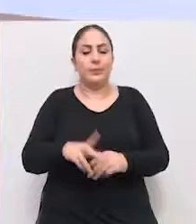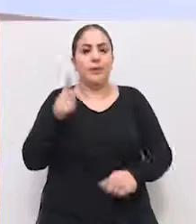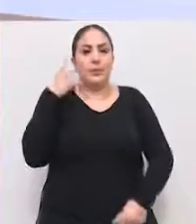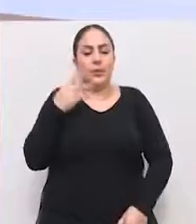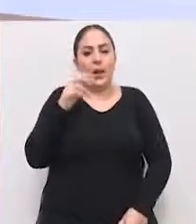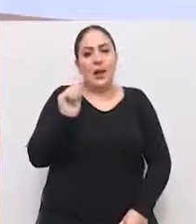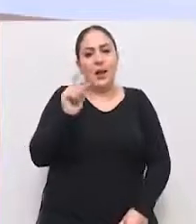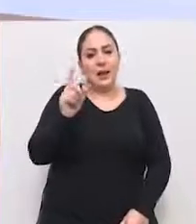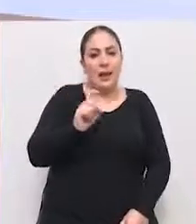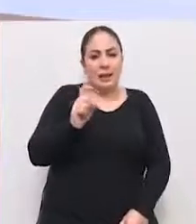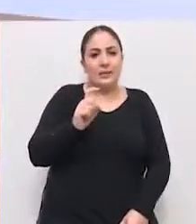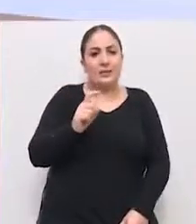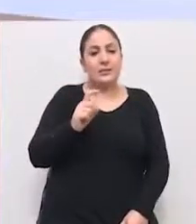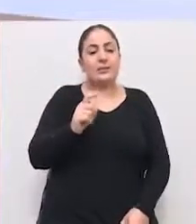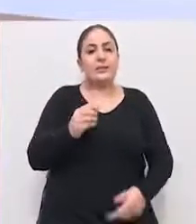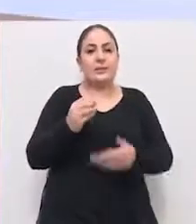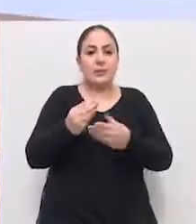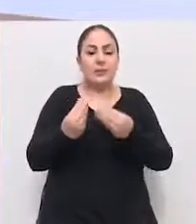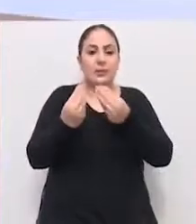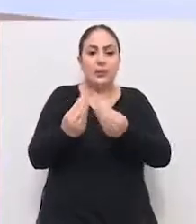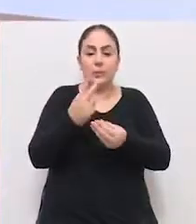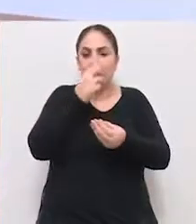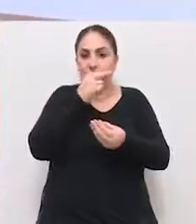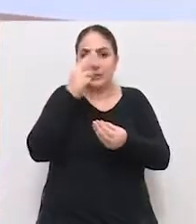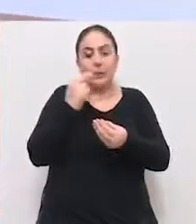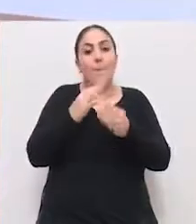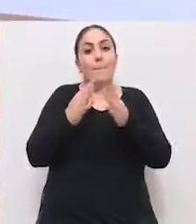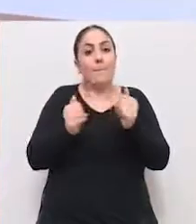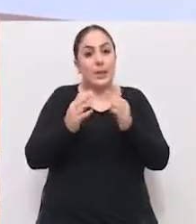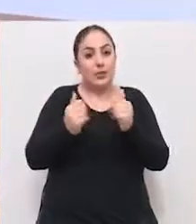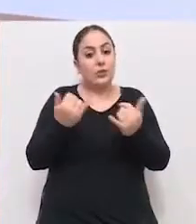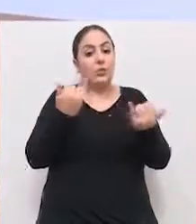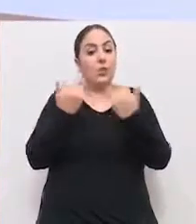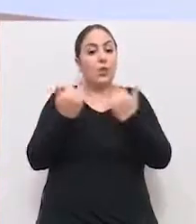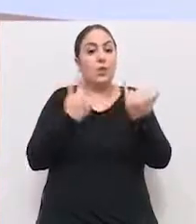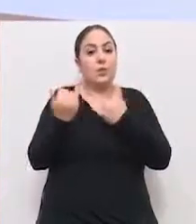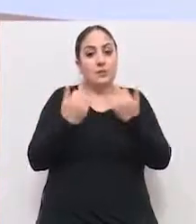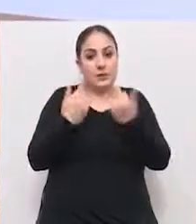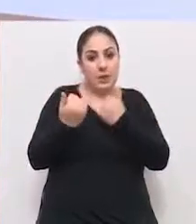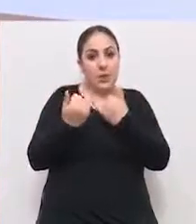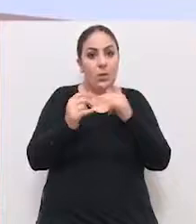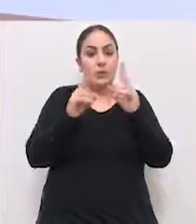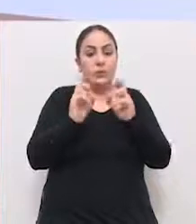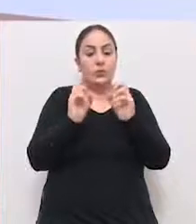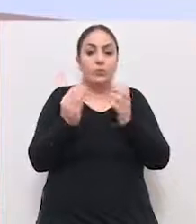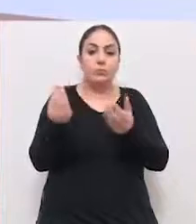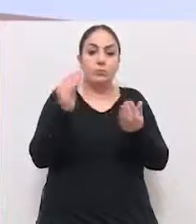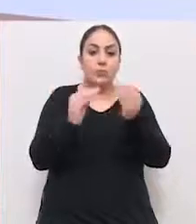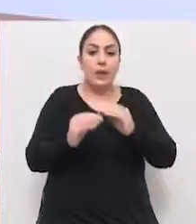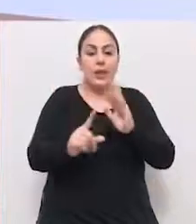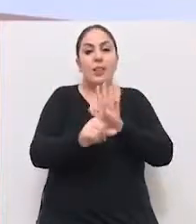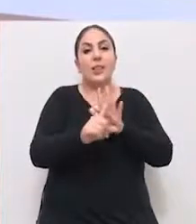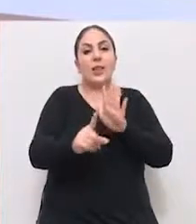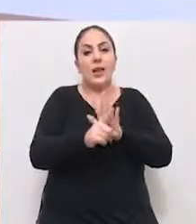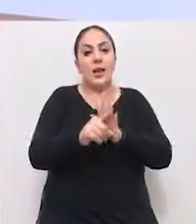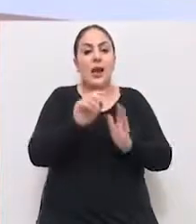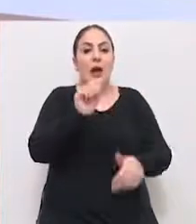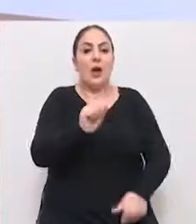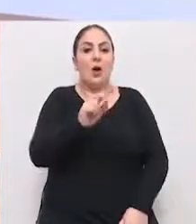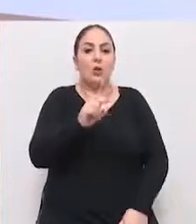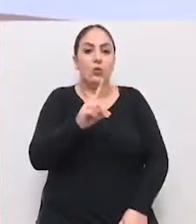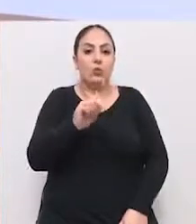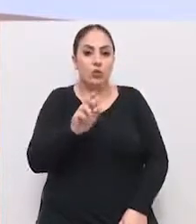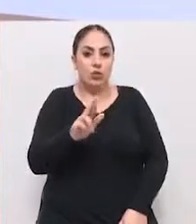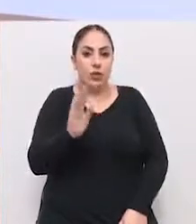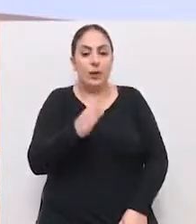mulheres. E o vereador Alex Necker encaminhou ao Poder Executivo um pedido de informações sobre a aplicação da Lei